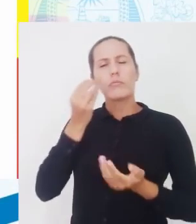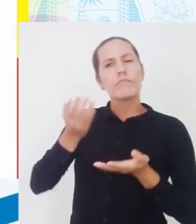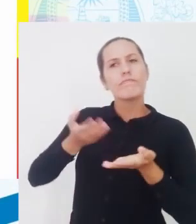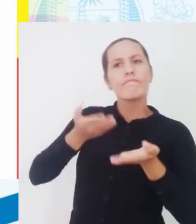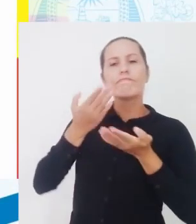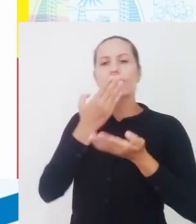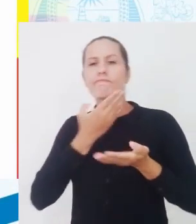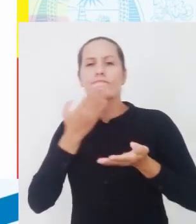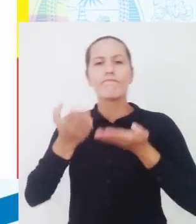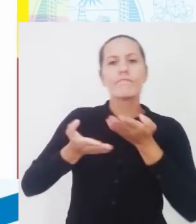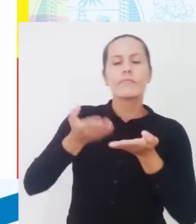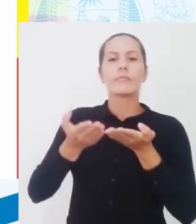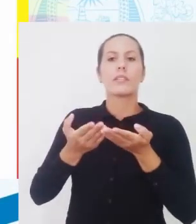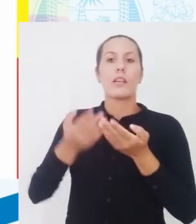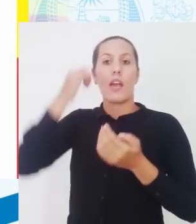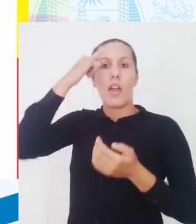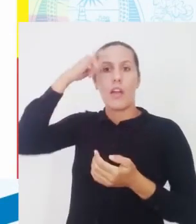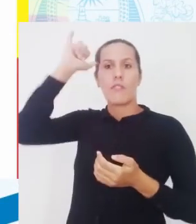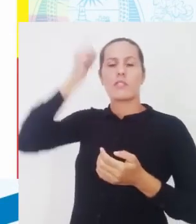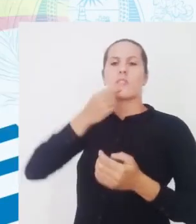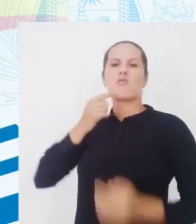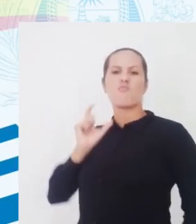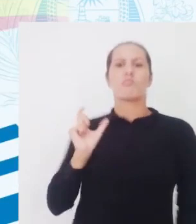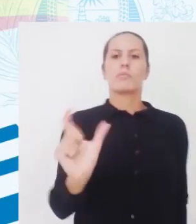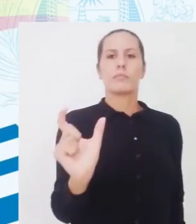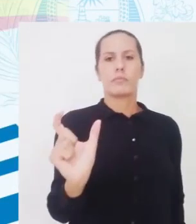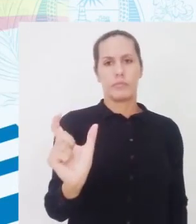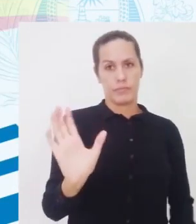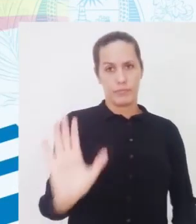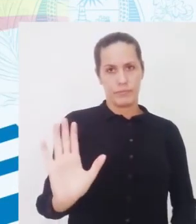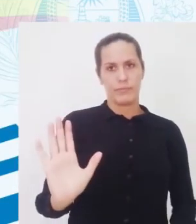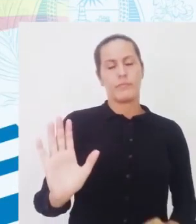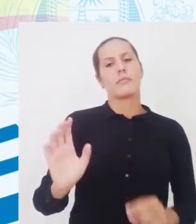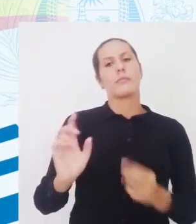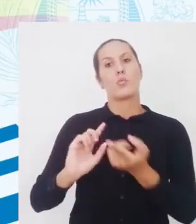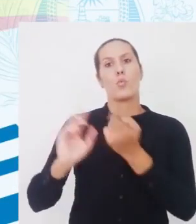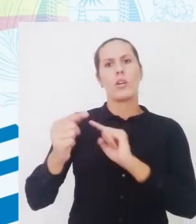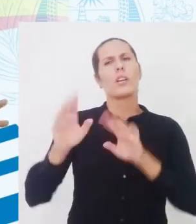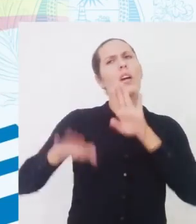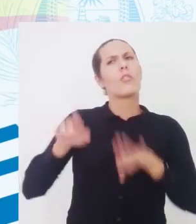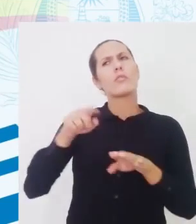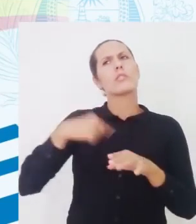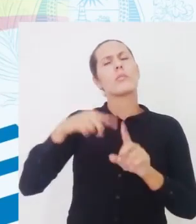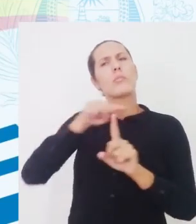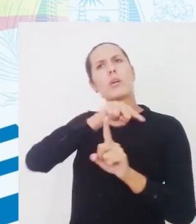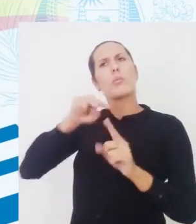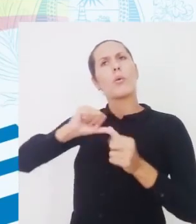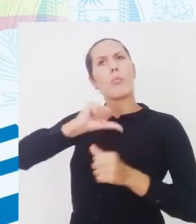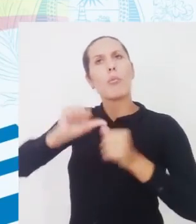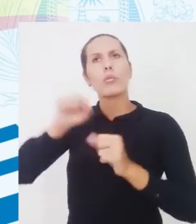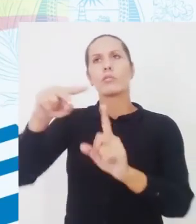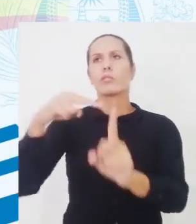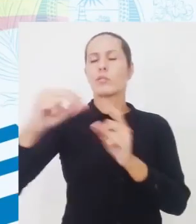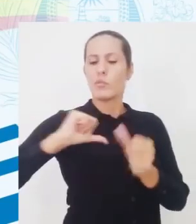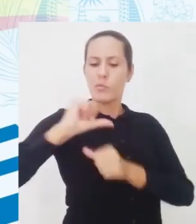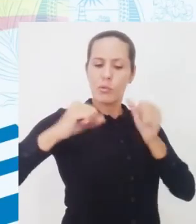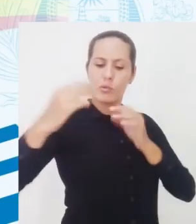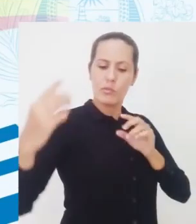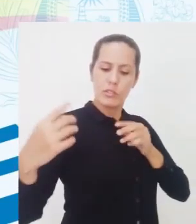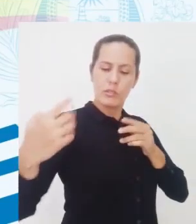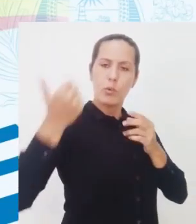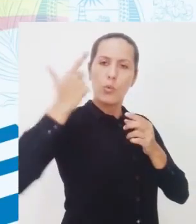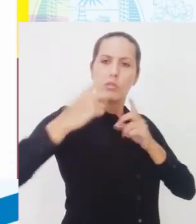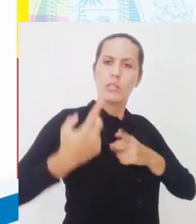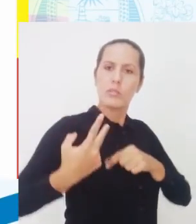um tempo também para organizar seus argumentos. Não adianta dizer assim, vai ser isso e se você não aceitar, eu tiro você do meu grupo. Não